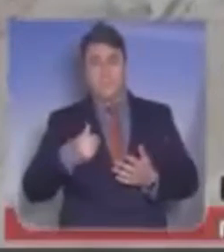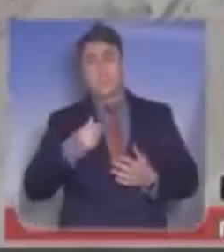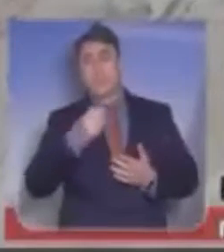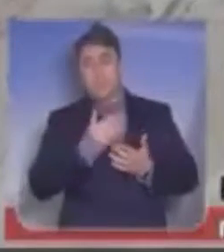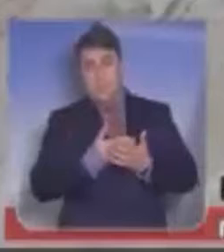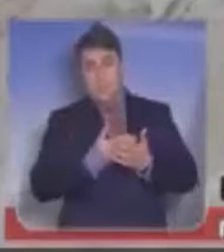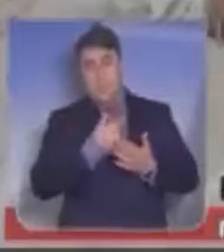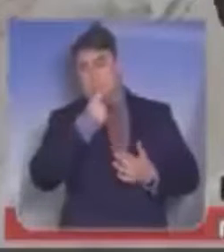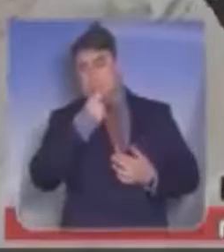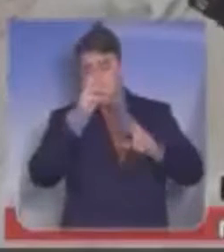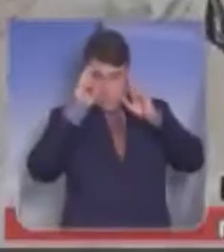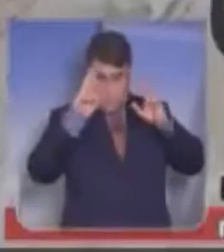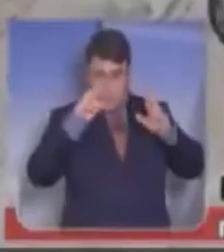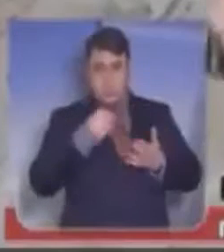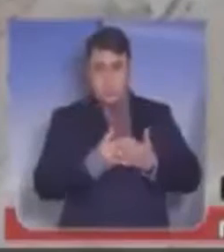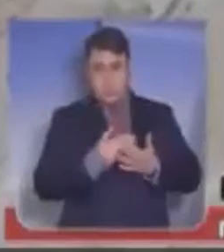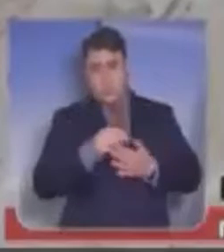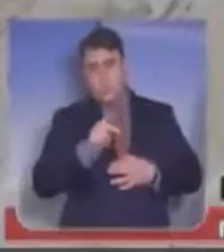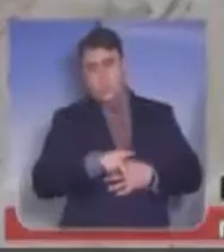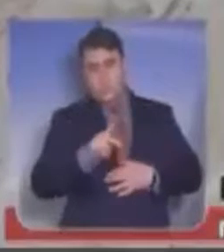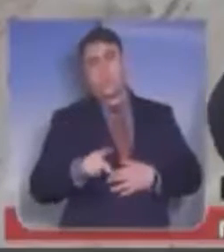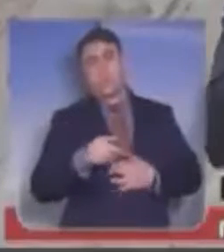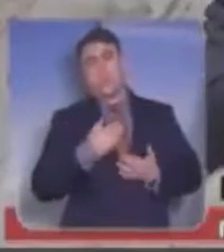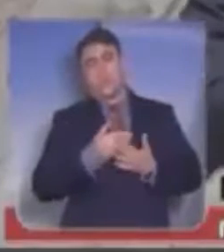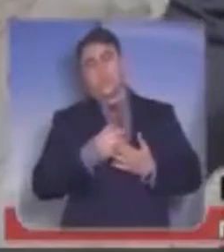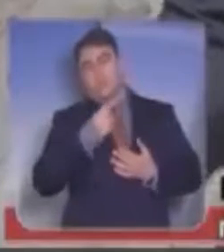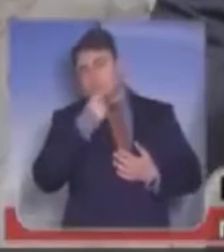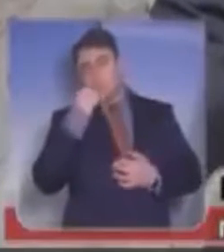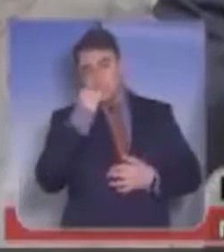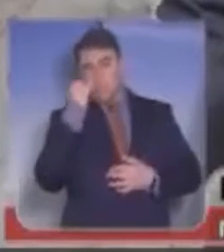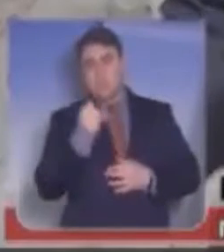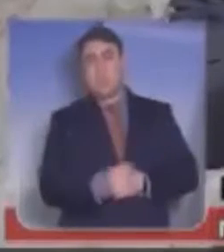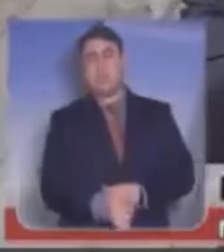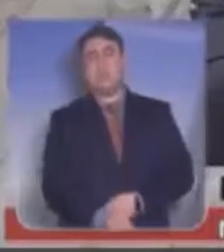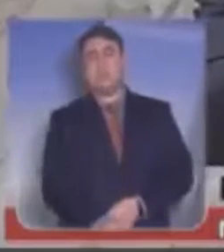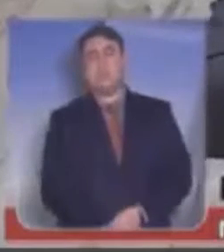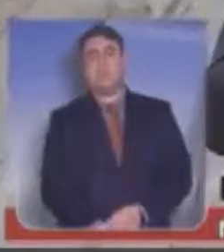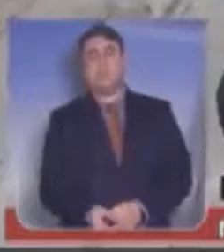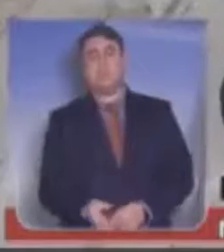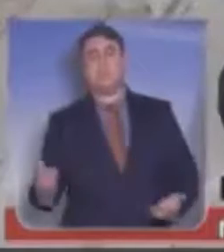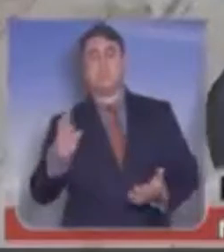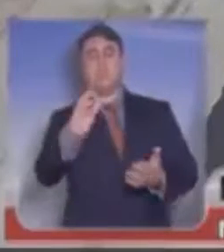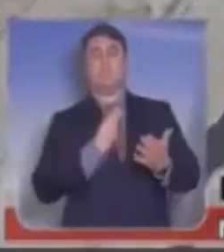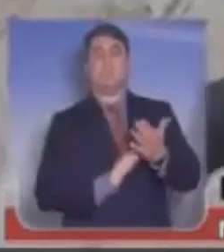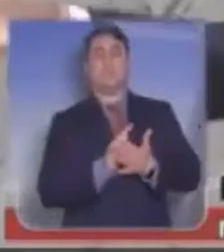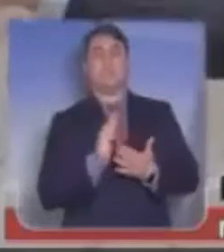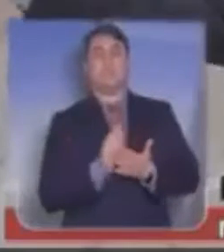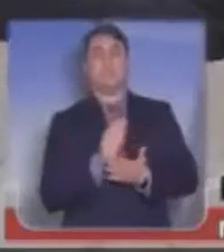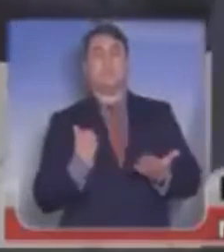respeito demais além do inglês toda semana eu vou lá com o professor estudar inglês importante só que na tela aprovando o projeto que vai criar uma